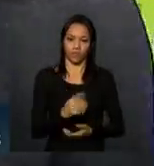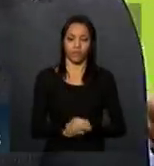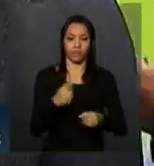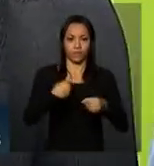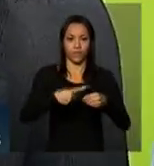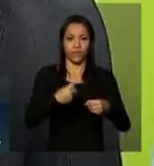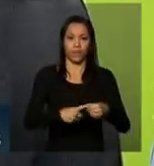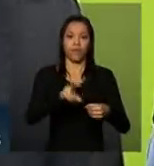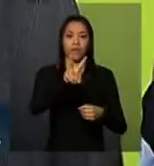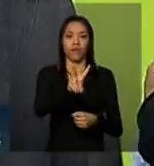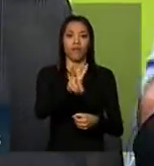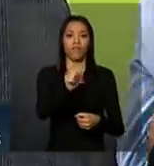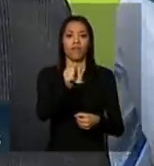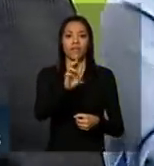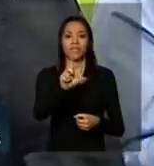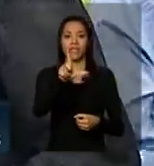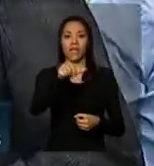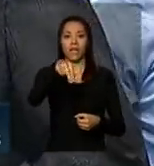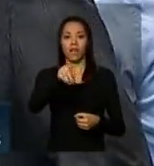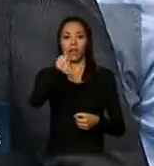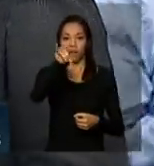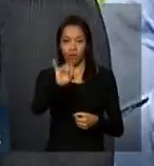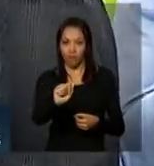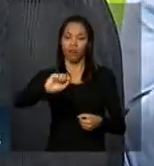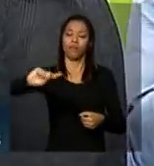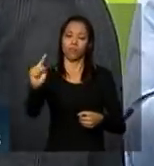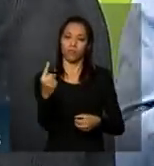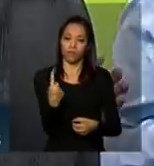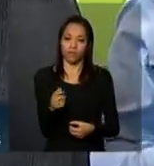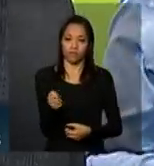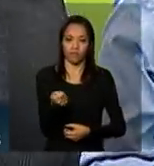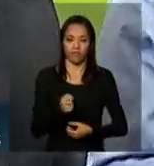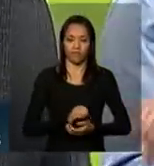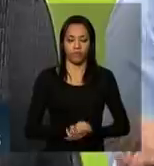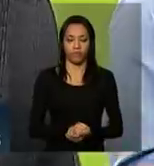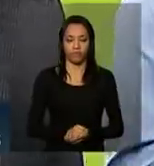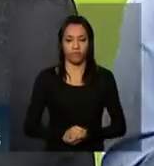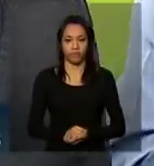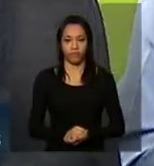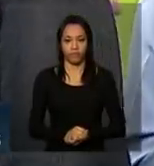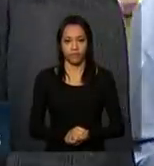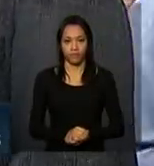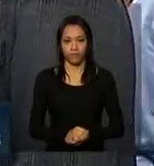Oliveira Varzelândia Felisberto rodrig Neto